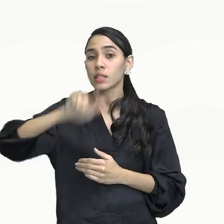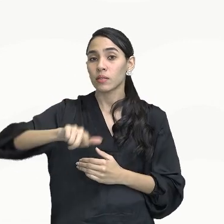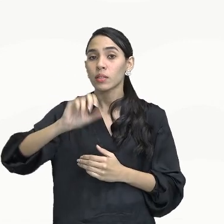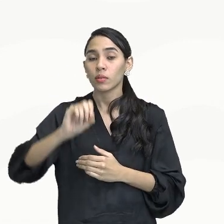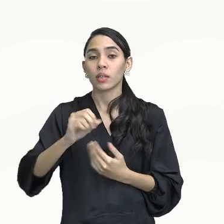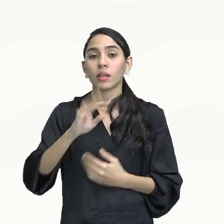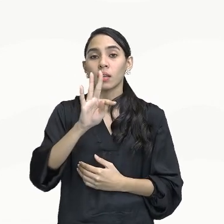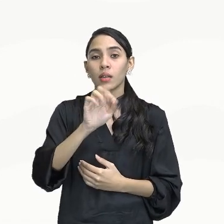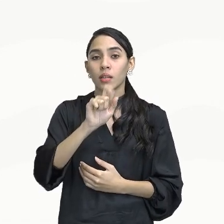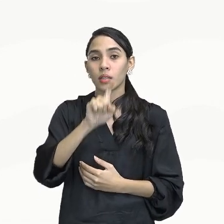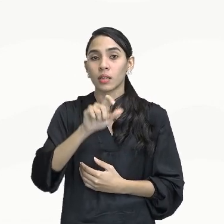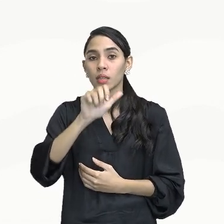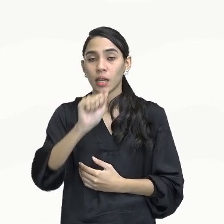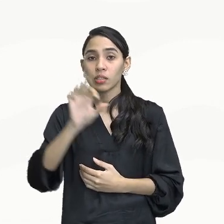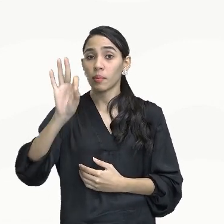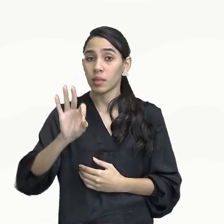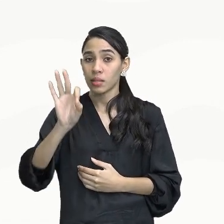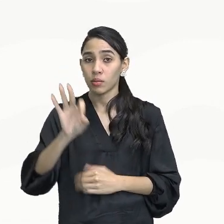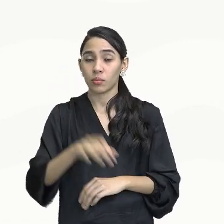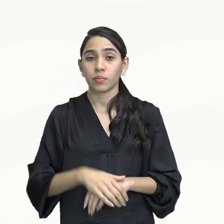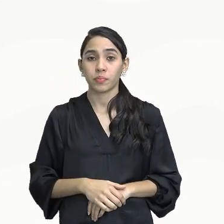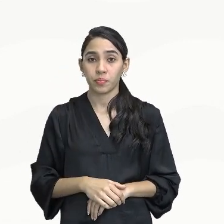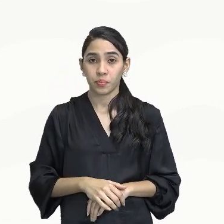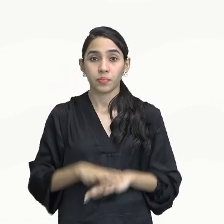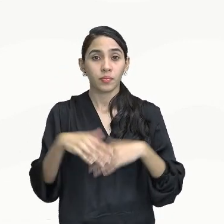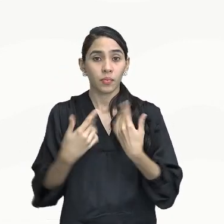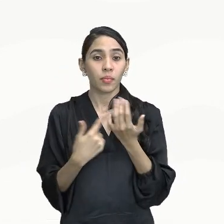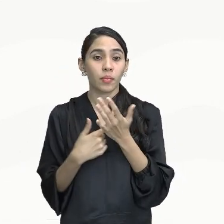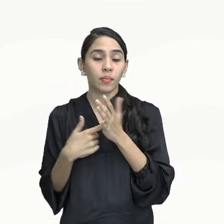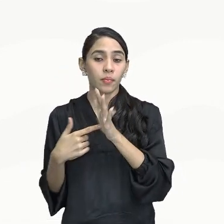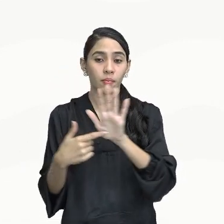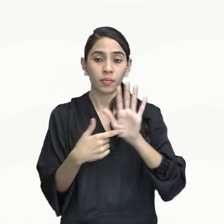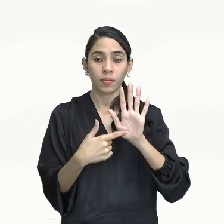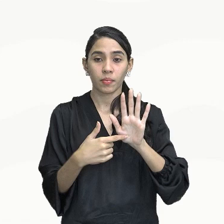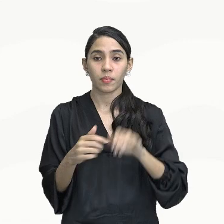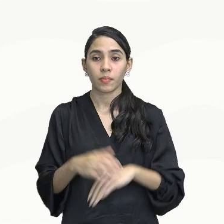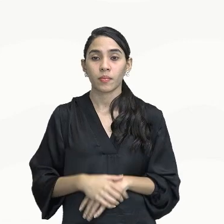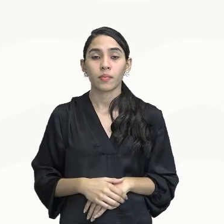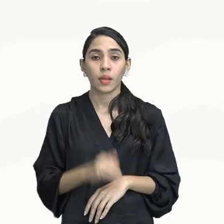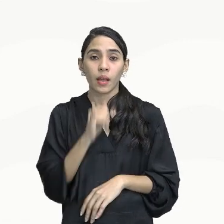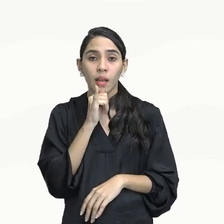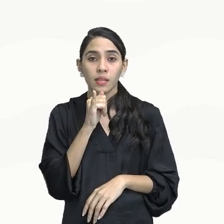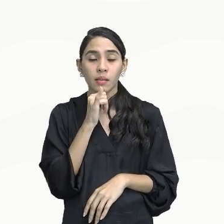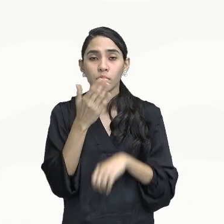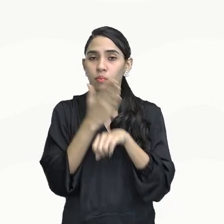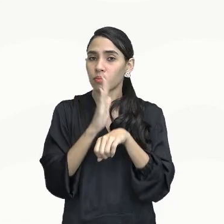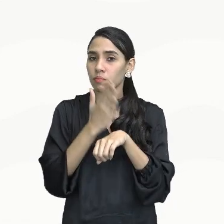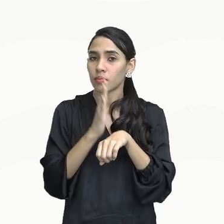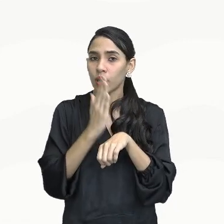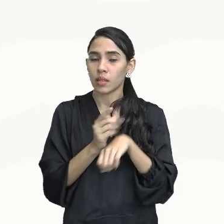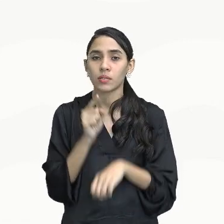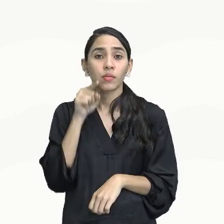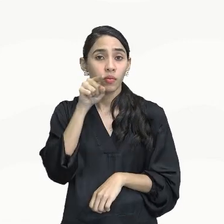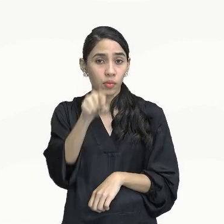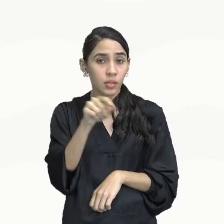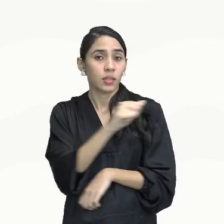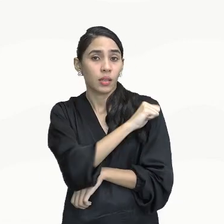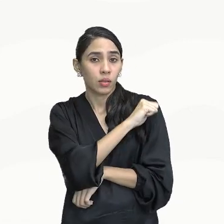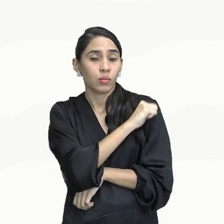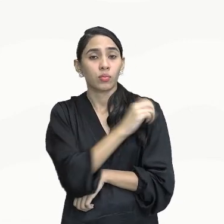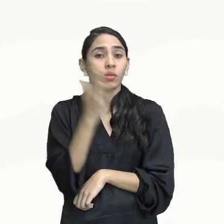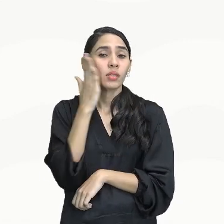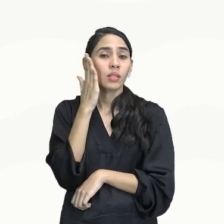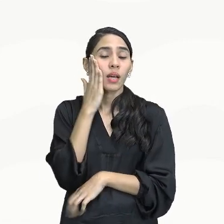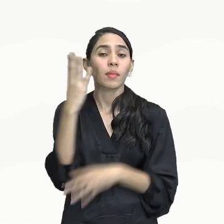de taxa percentual, tá? Então, nós trouxemos aqui, né, professora Manuela, um exemplo prático para que você, aluno,